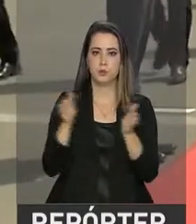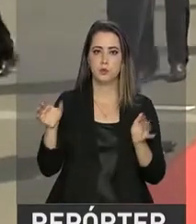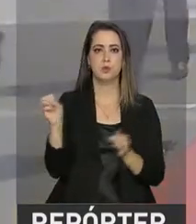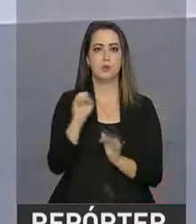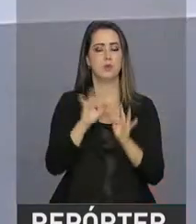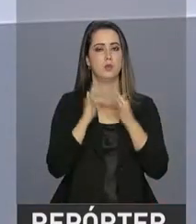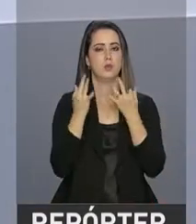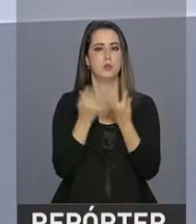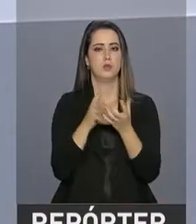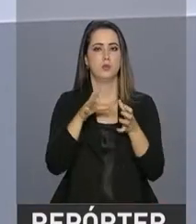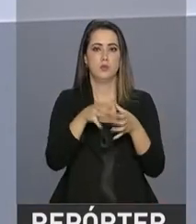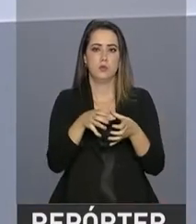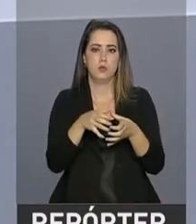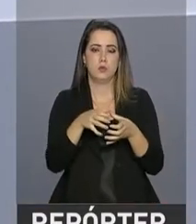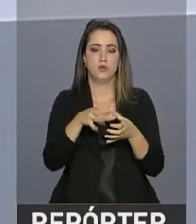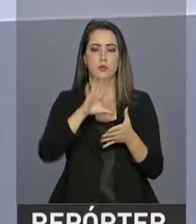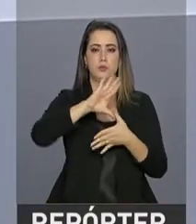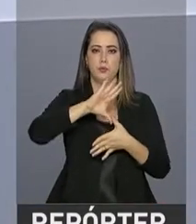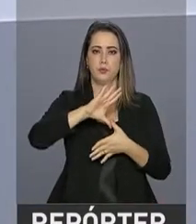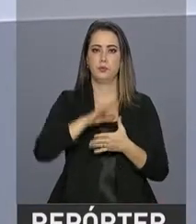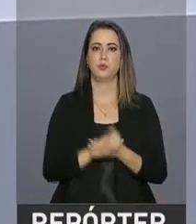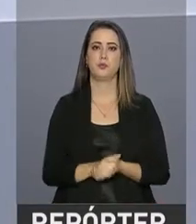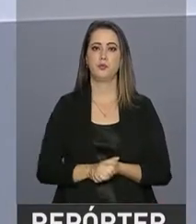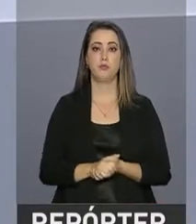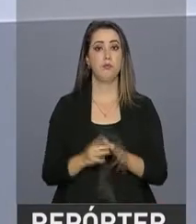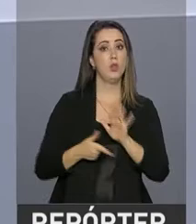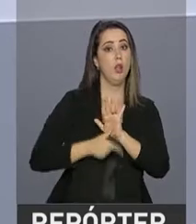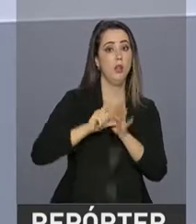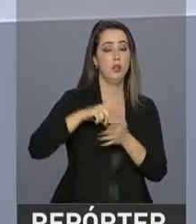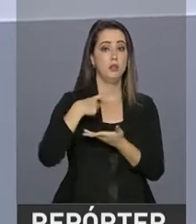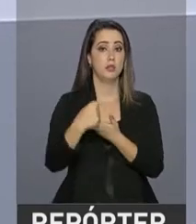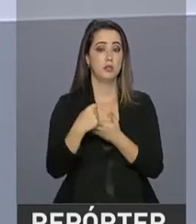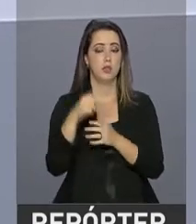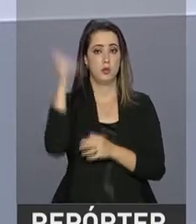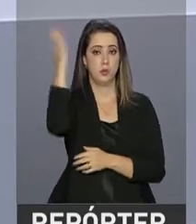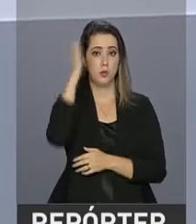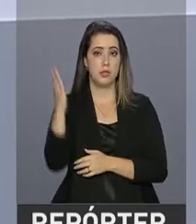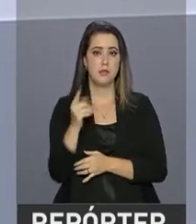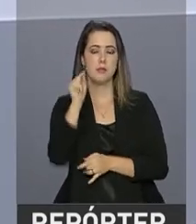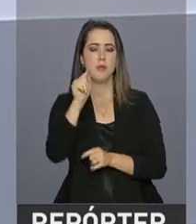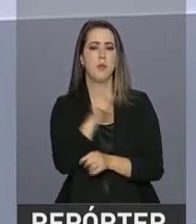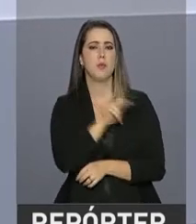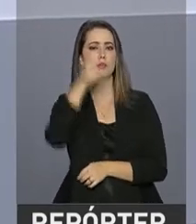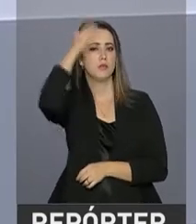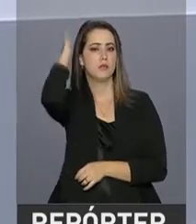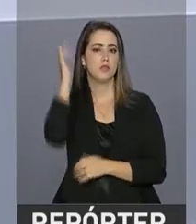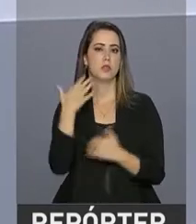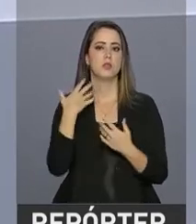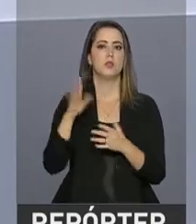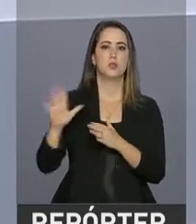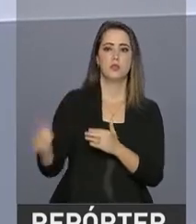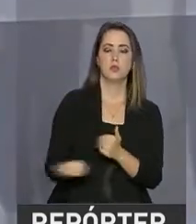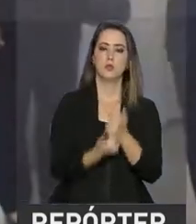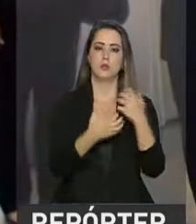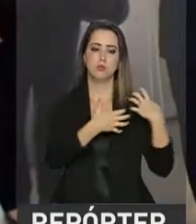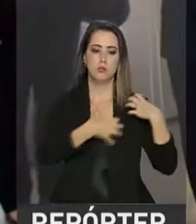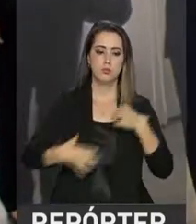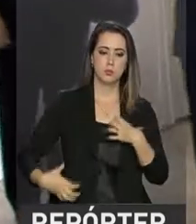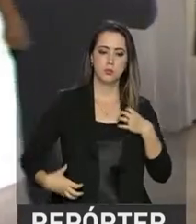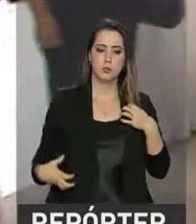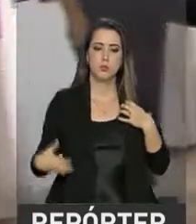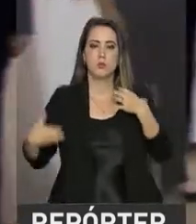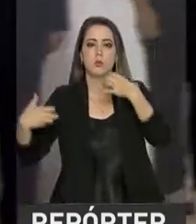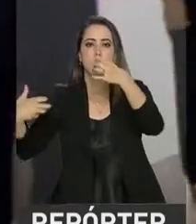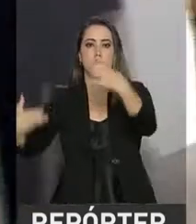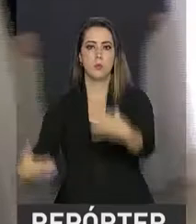8ª Cúpula das Américas. E antes de deixar o país, o presidente Michel Temer passou oficialmente o cargo para